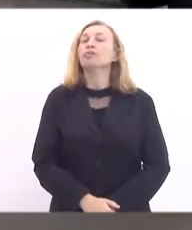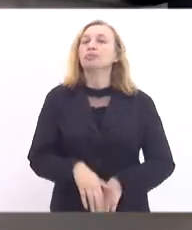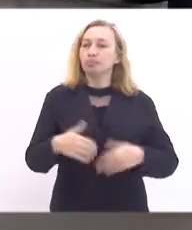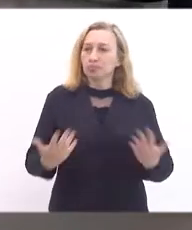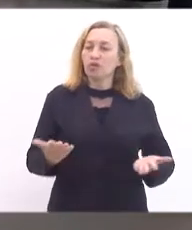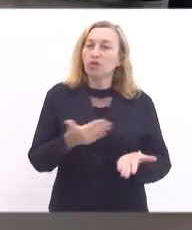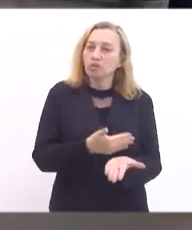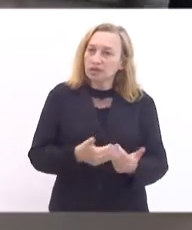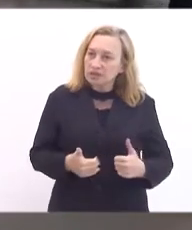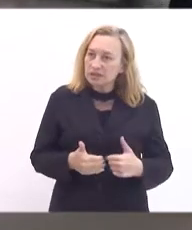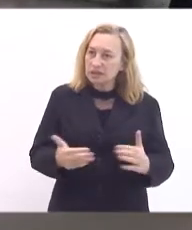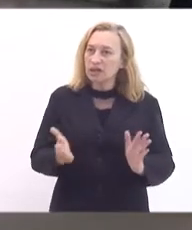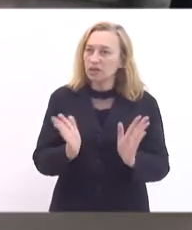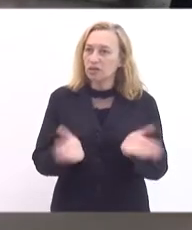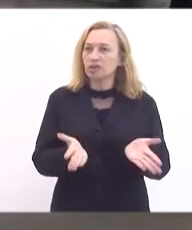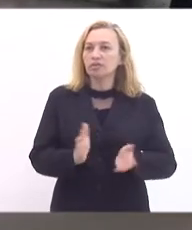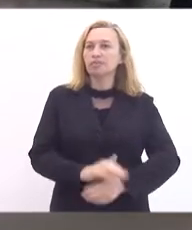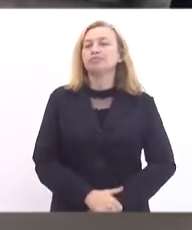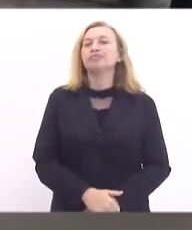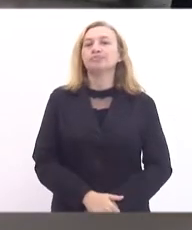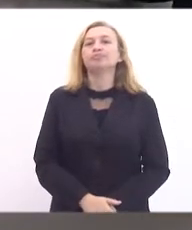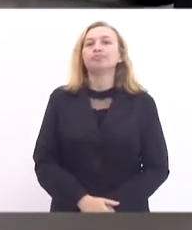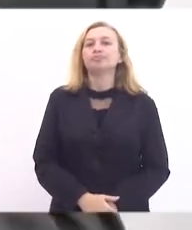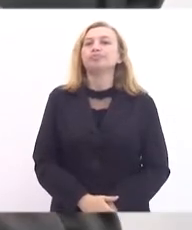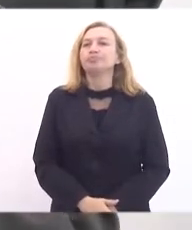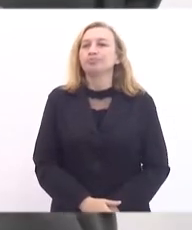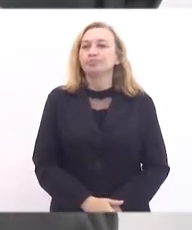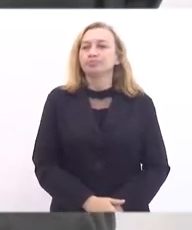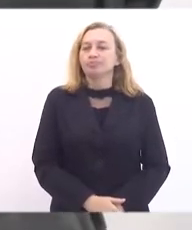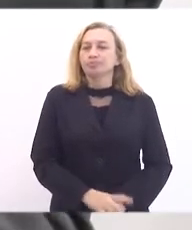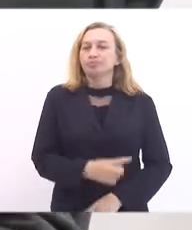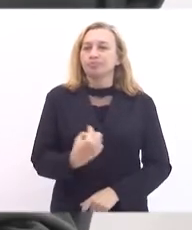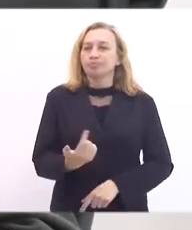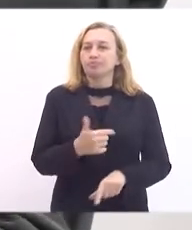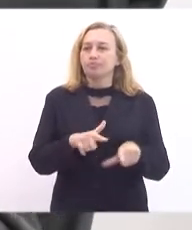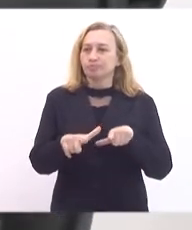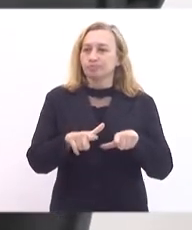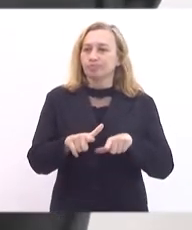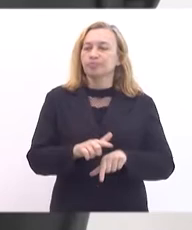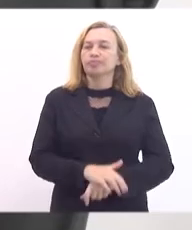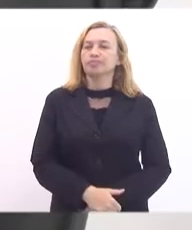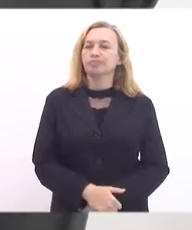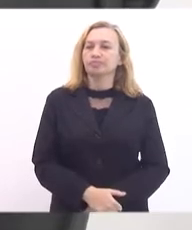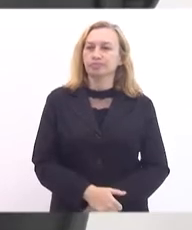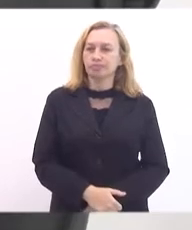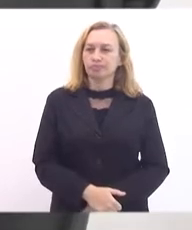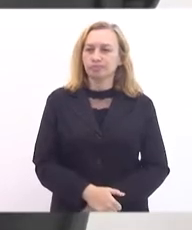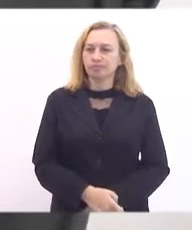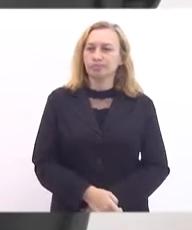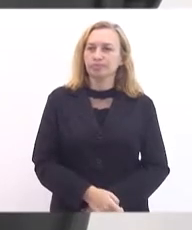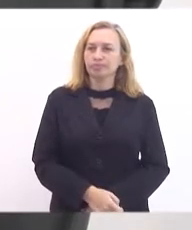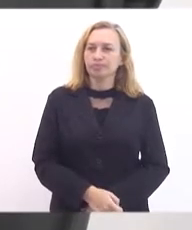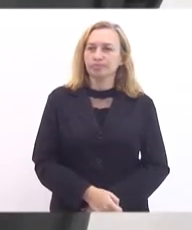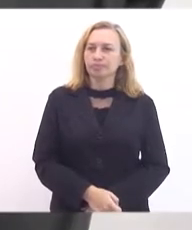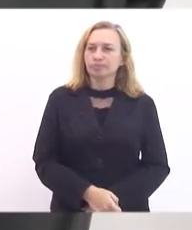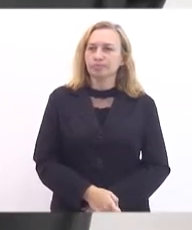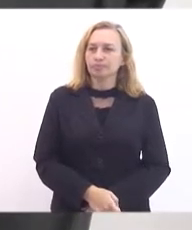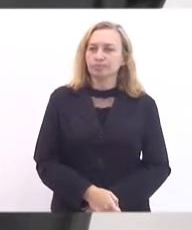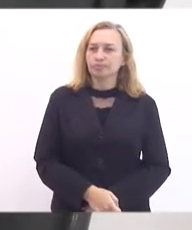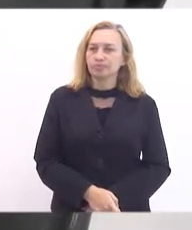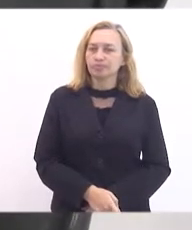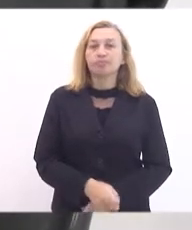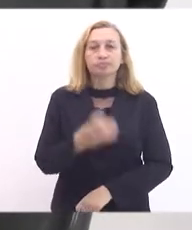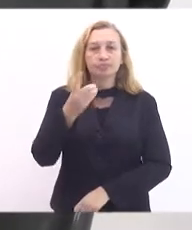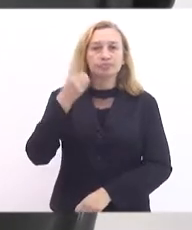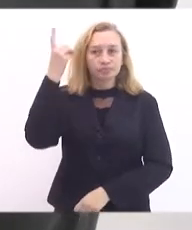Daqui a início os nossos trabalhos nós vamos fazer